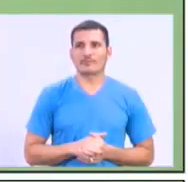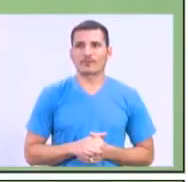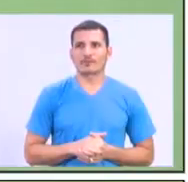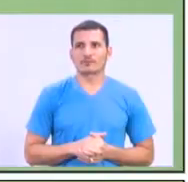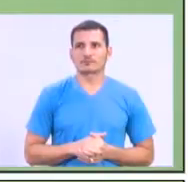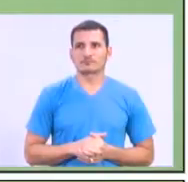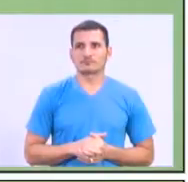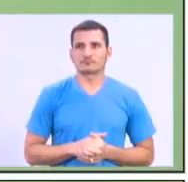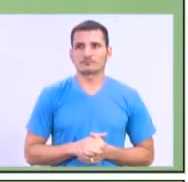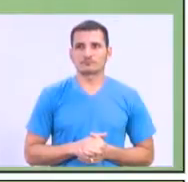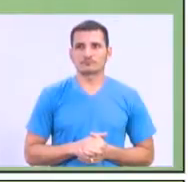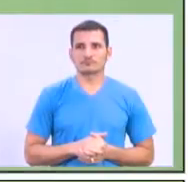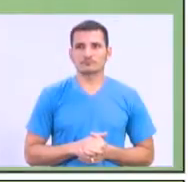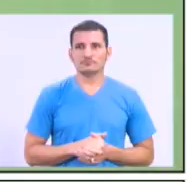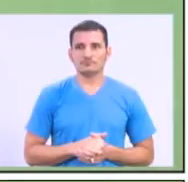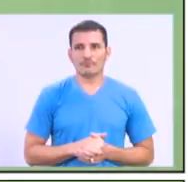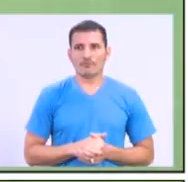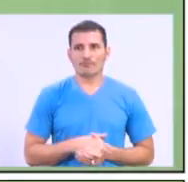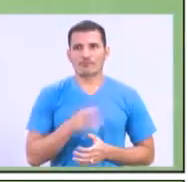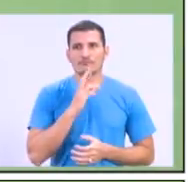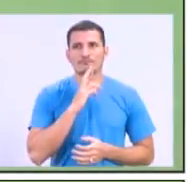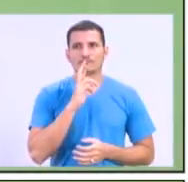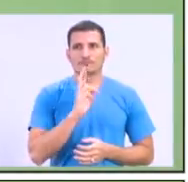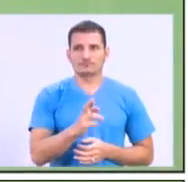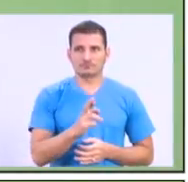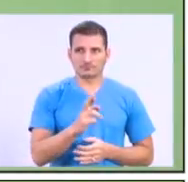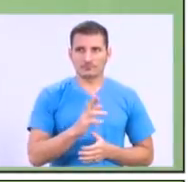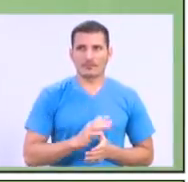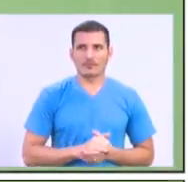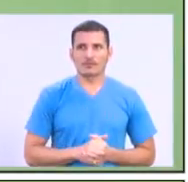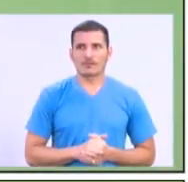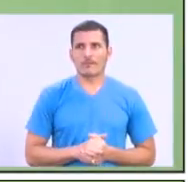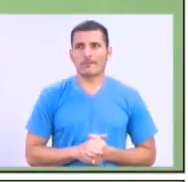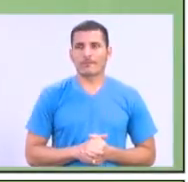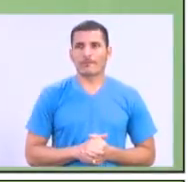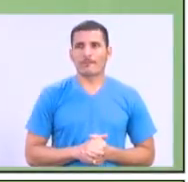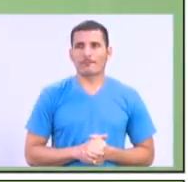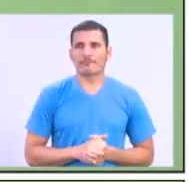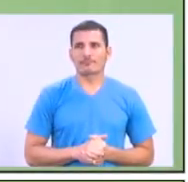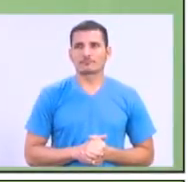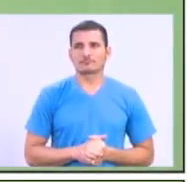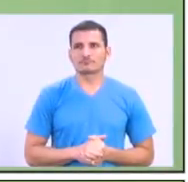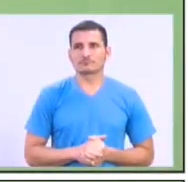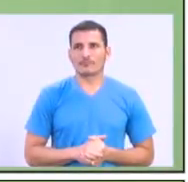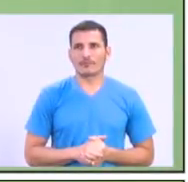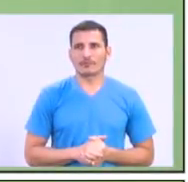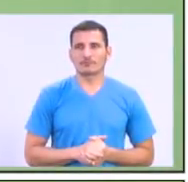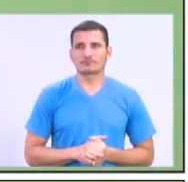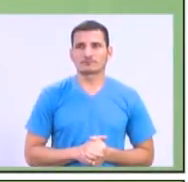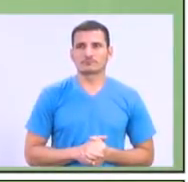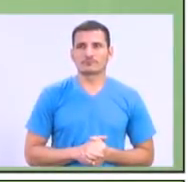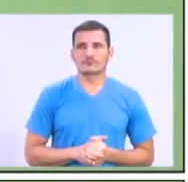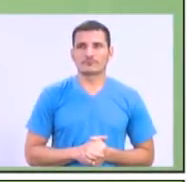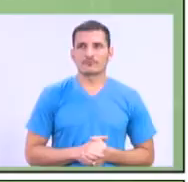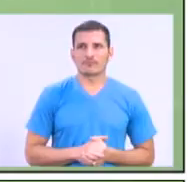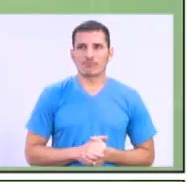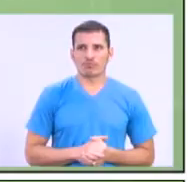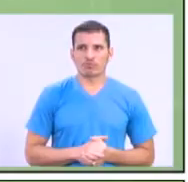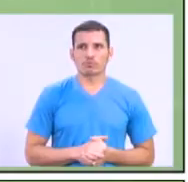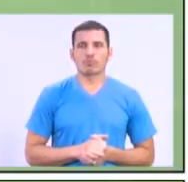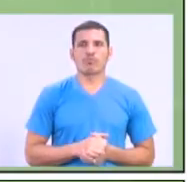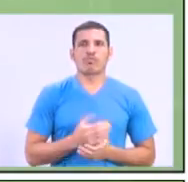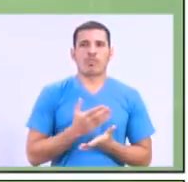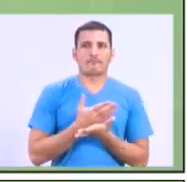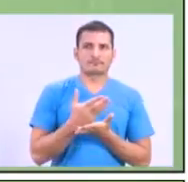ela. Então, as respostas que norteiam essa atividade são: inicialmente, o